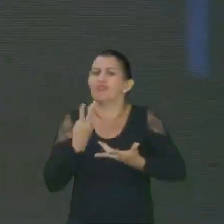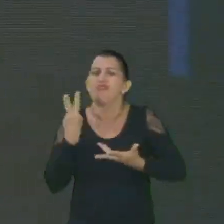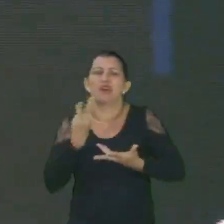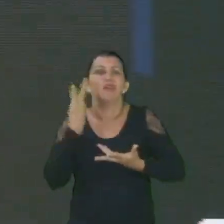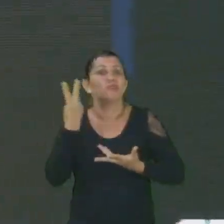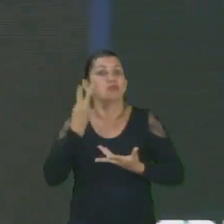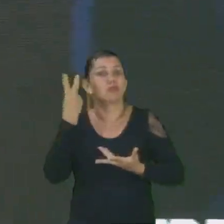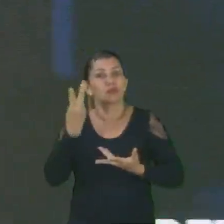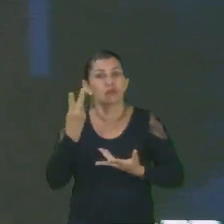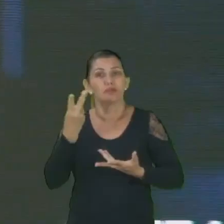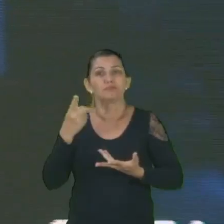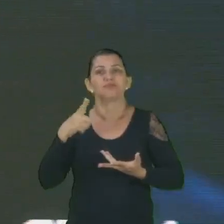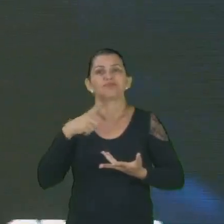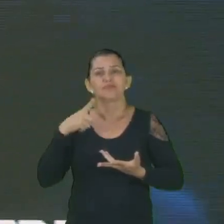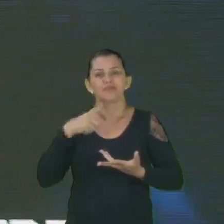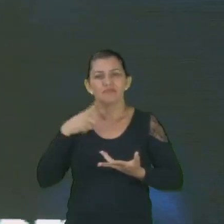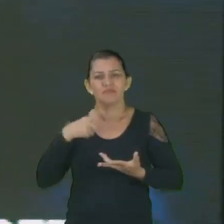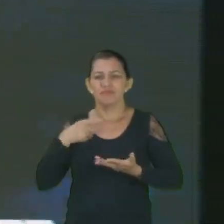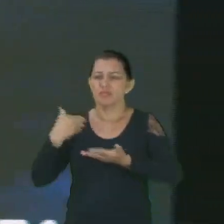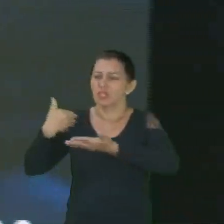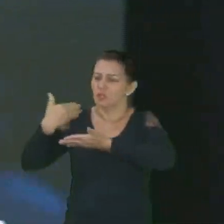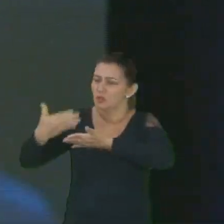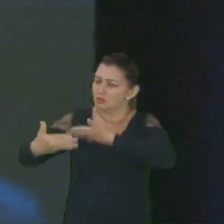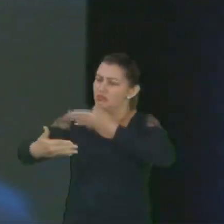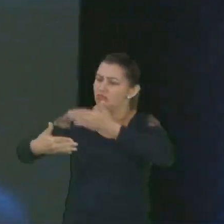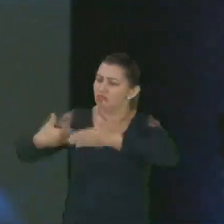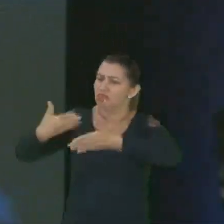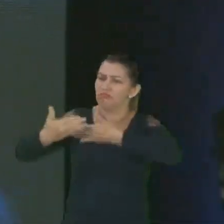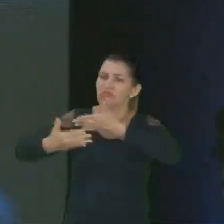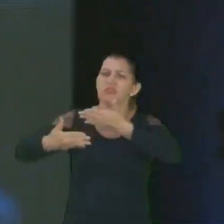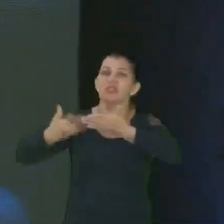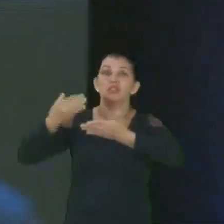Nós temos um DNA espiritual.